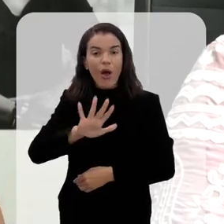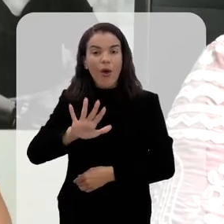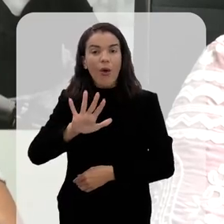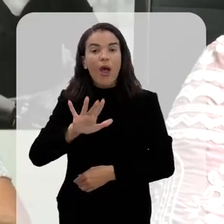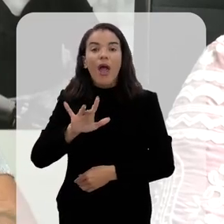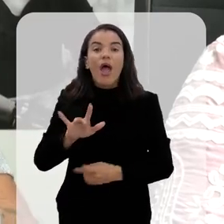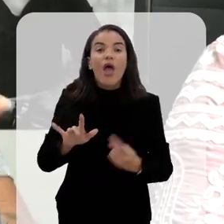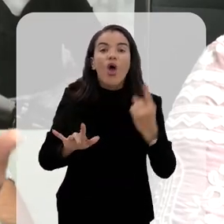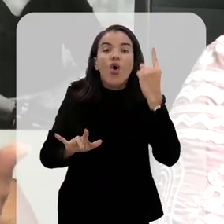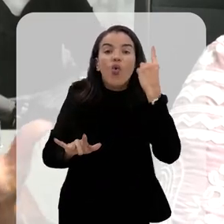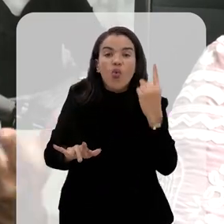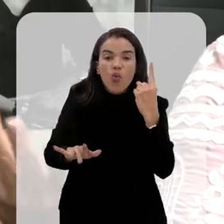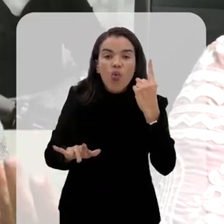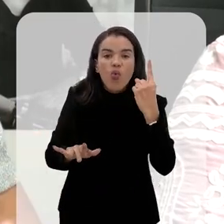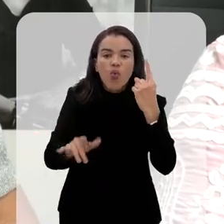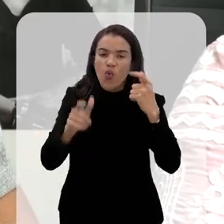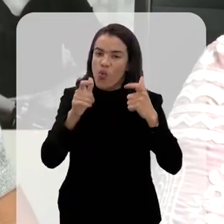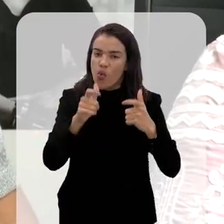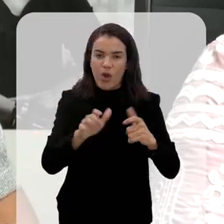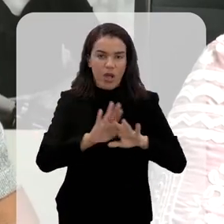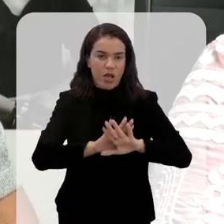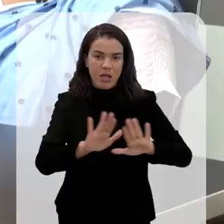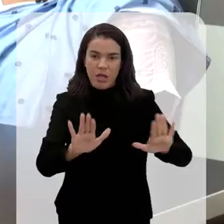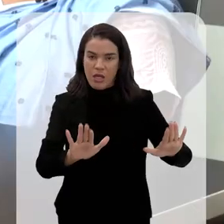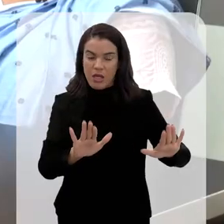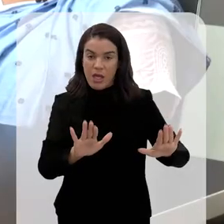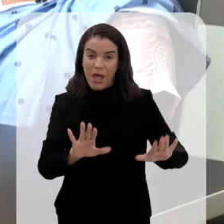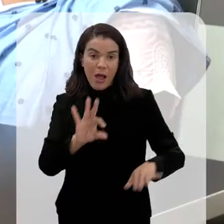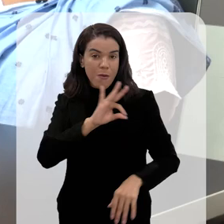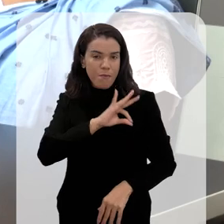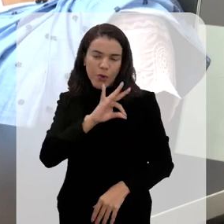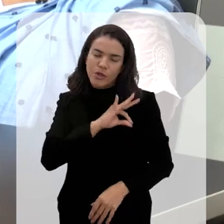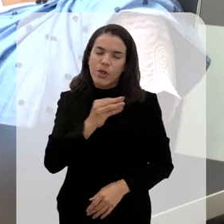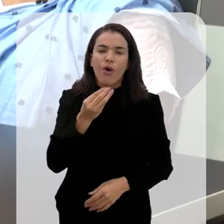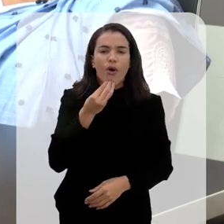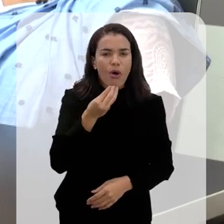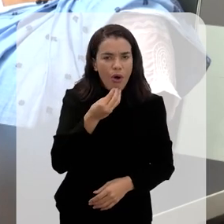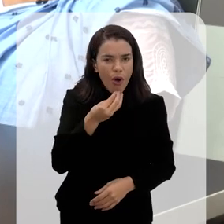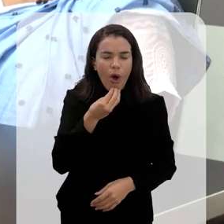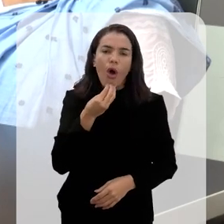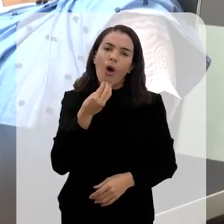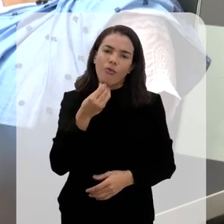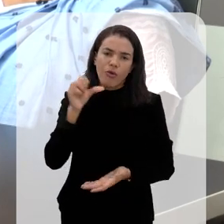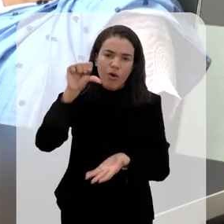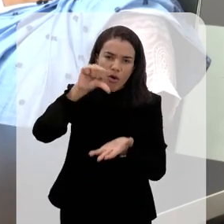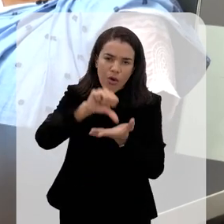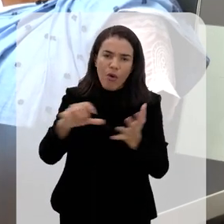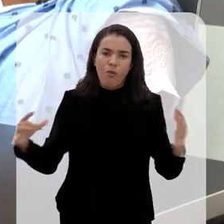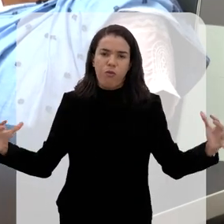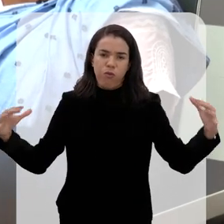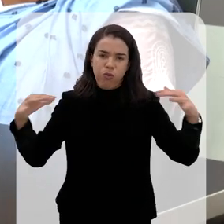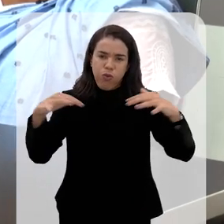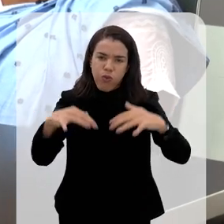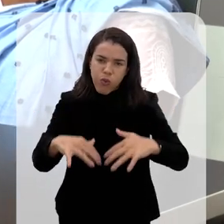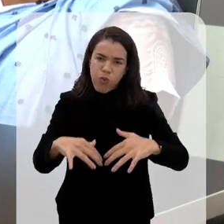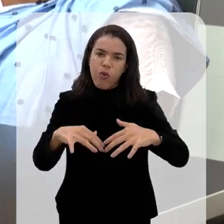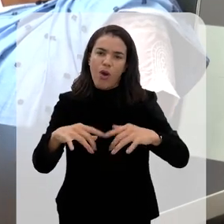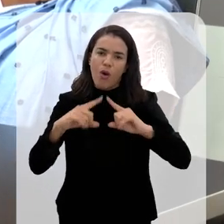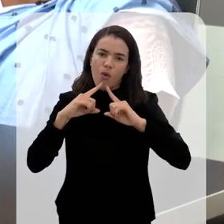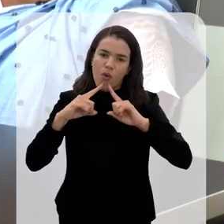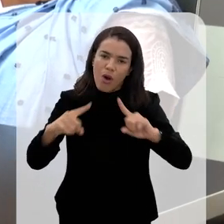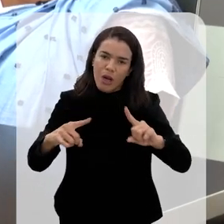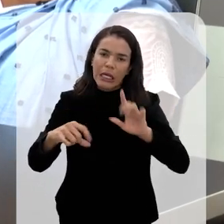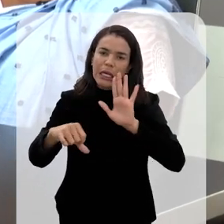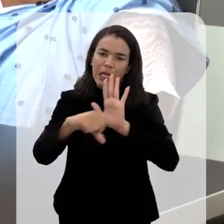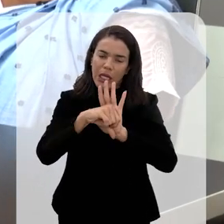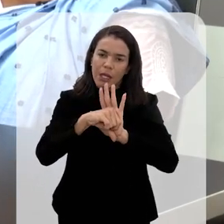ela é um dos atores desse enfrentamento, né? A polícia, obviamente, ela recebe a denúncia, a notícia crime